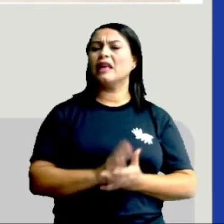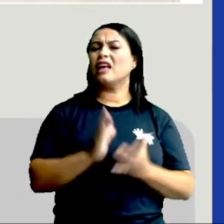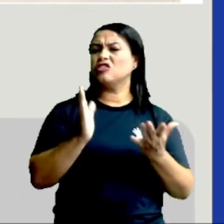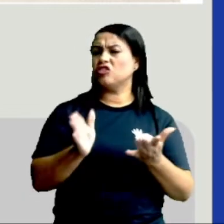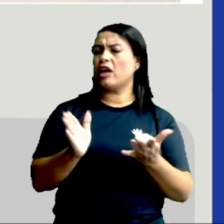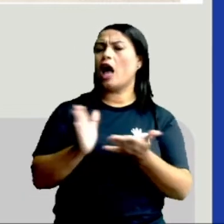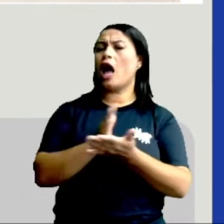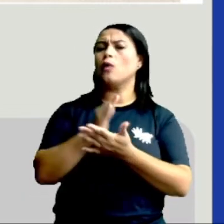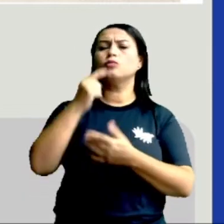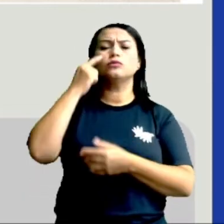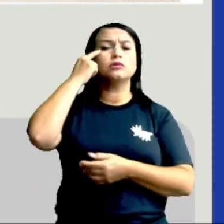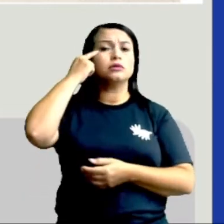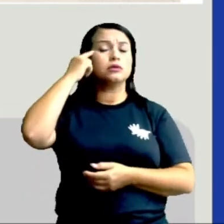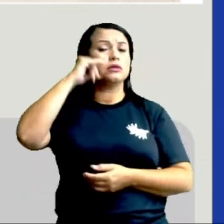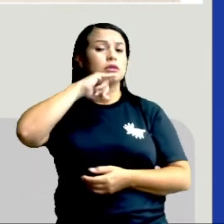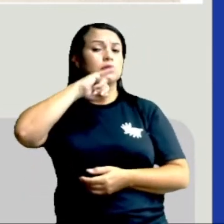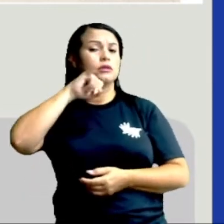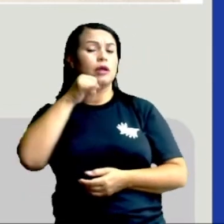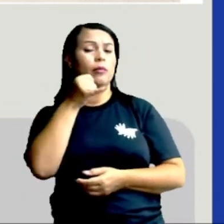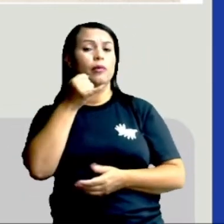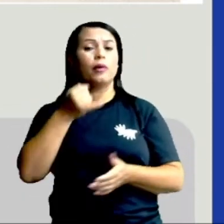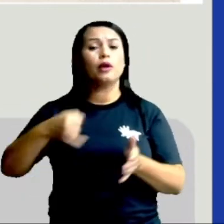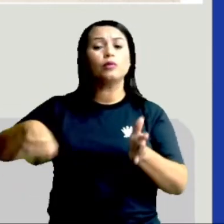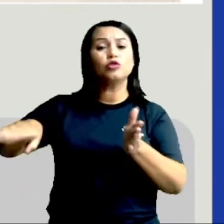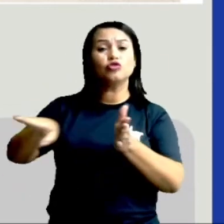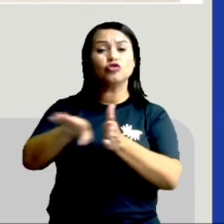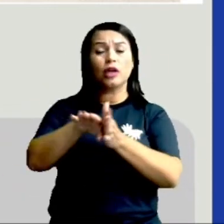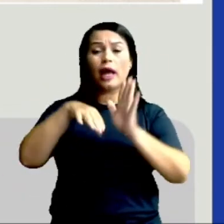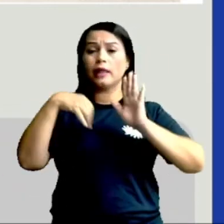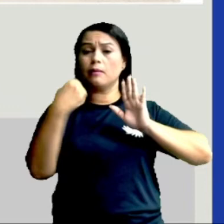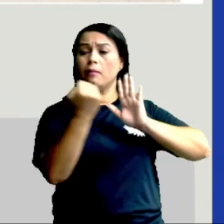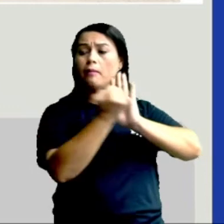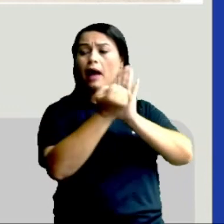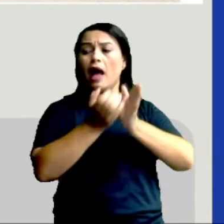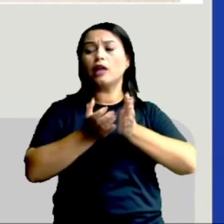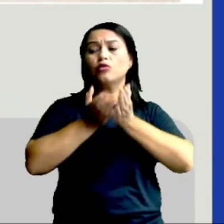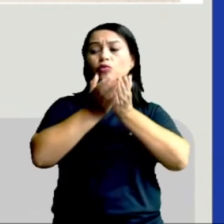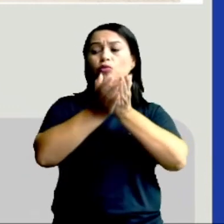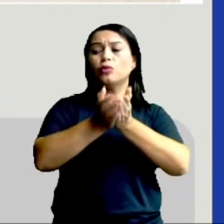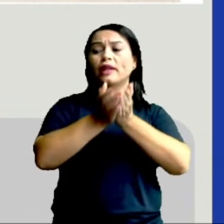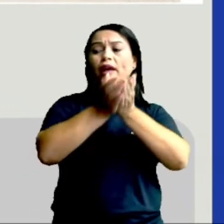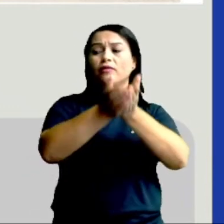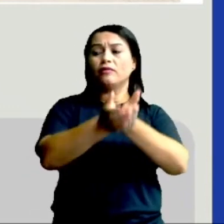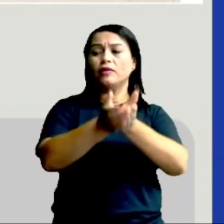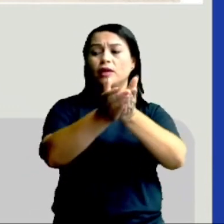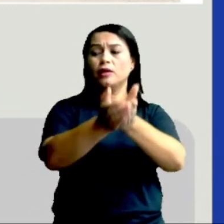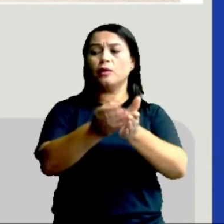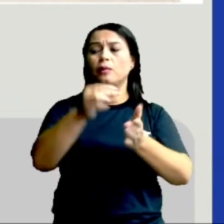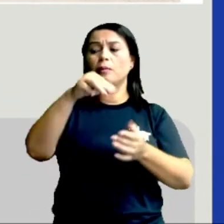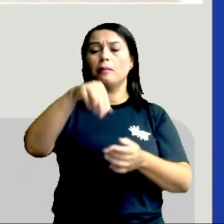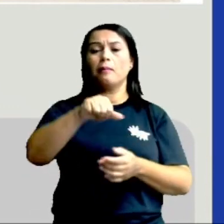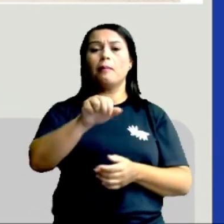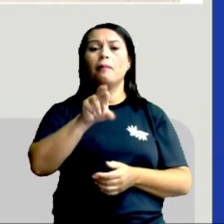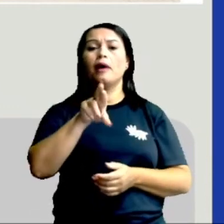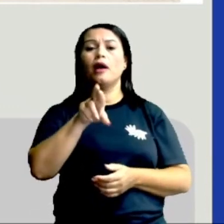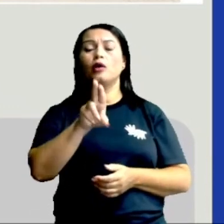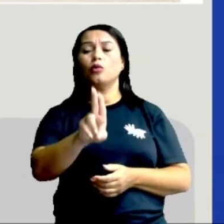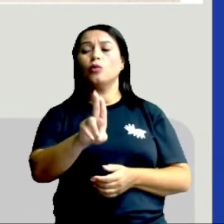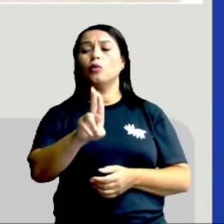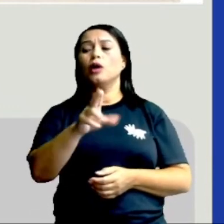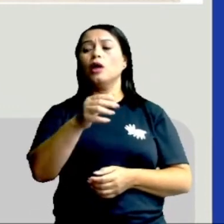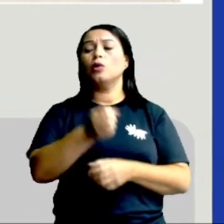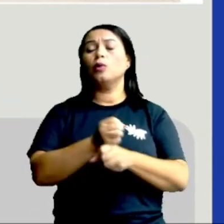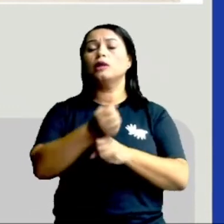Já os japoneses é marcada com a chegada do navio Kasato Maru em 1908, tá?